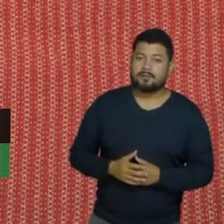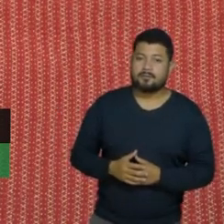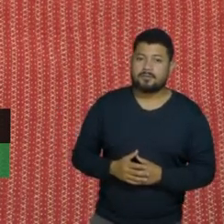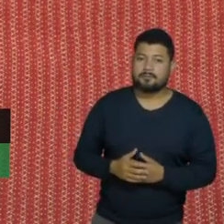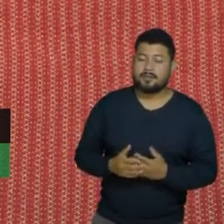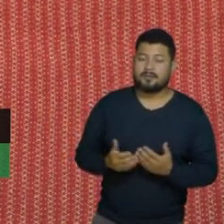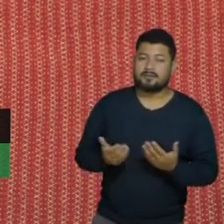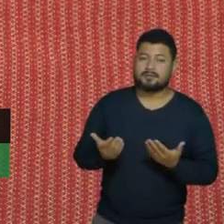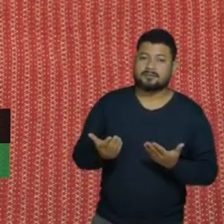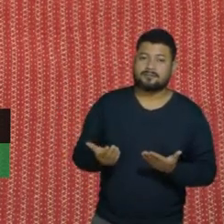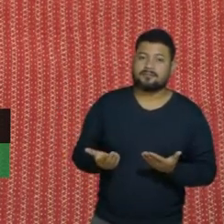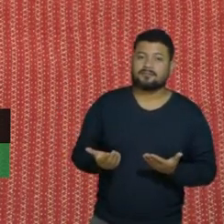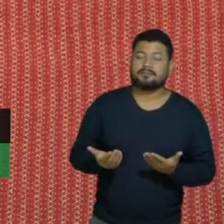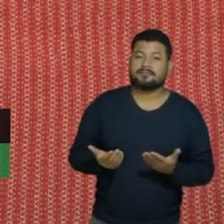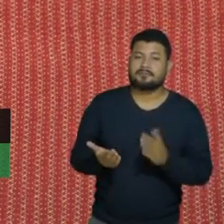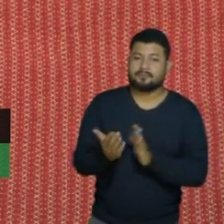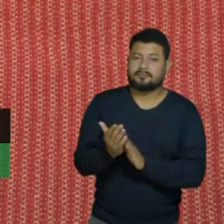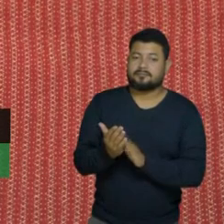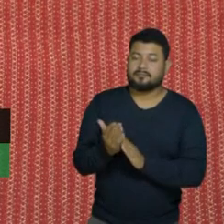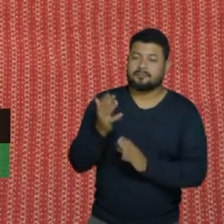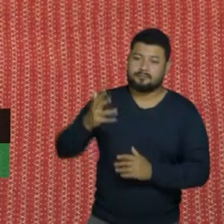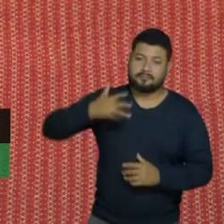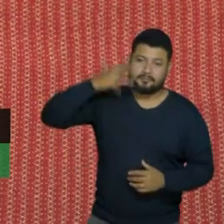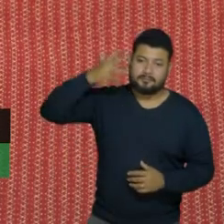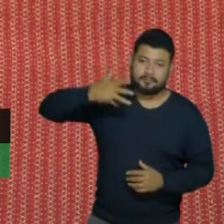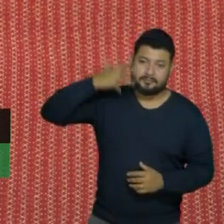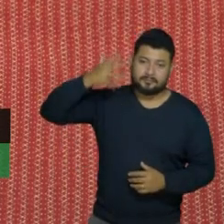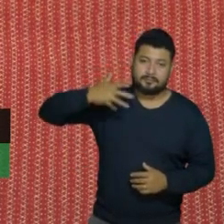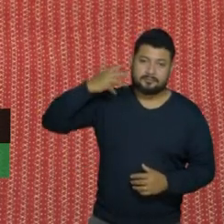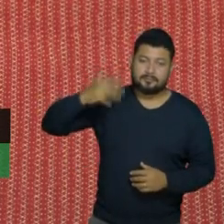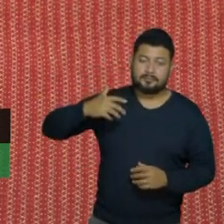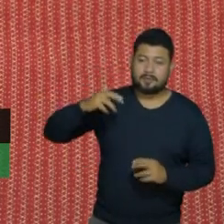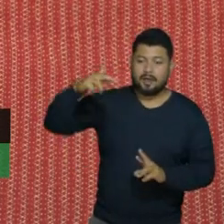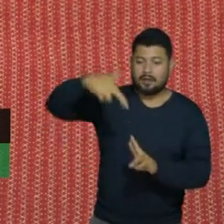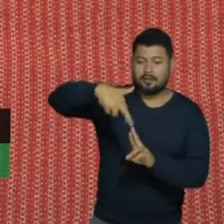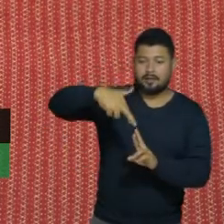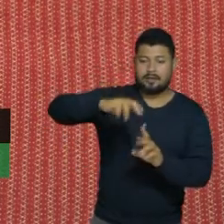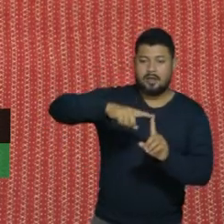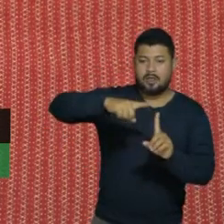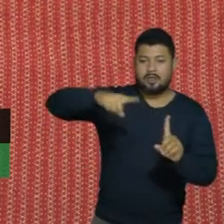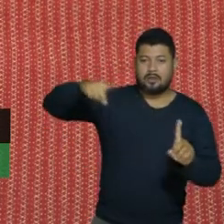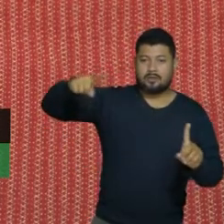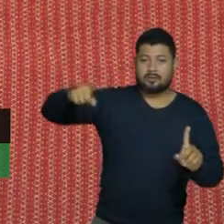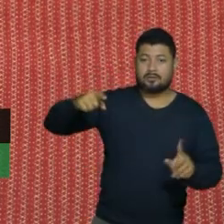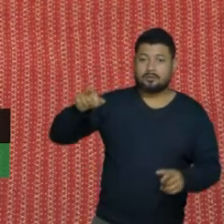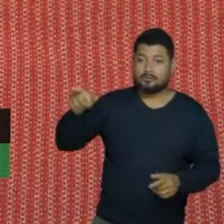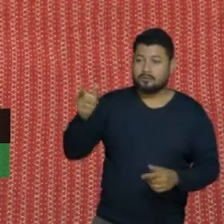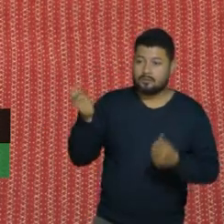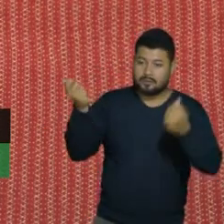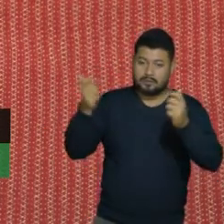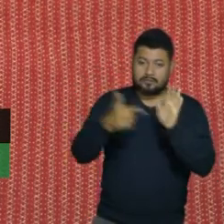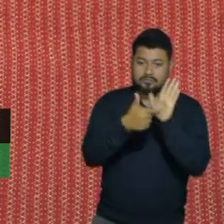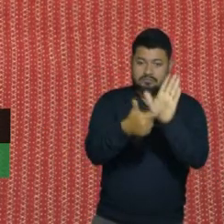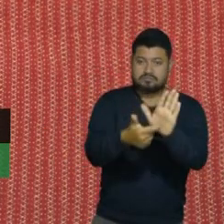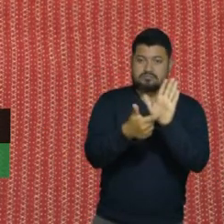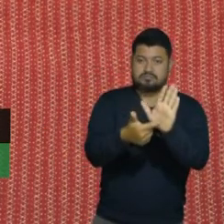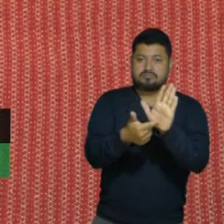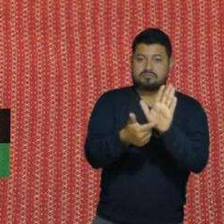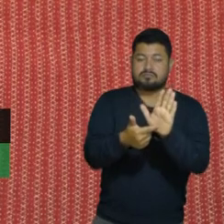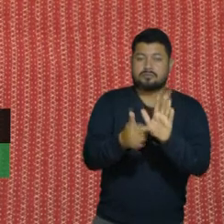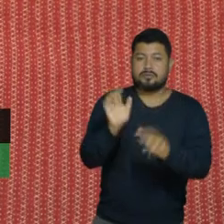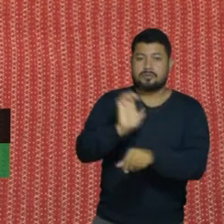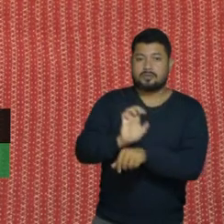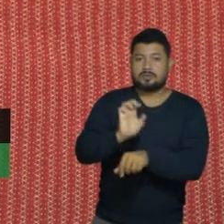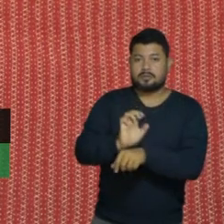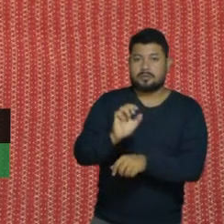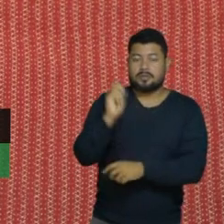pelas colocações referente à questão dos números que o senhor apresentou hoje aqui, né, do estado do Rio Grande do Sul,